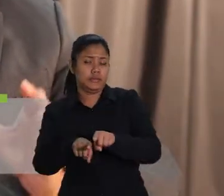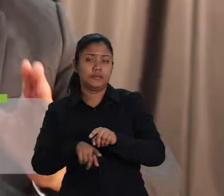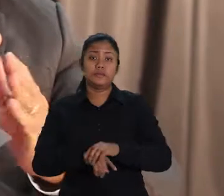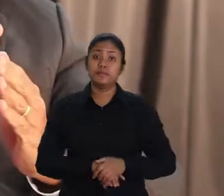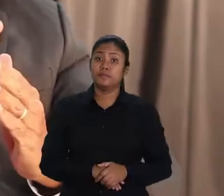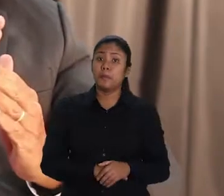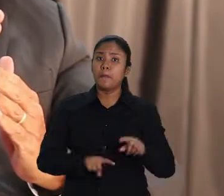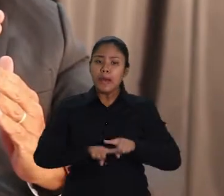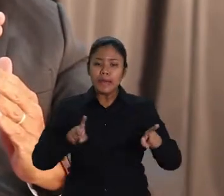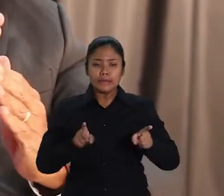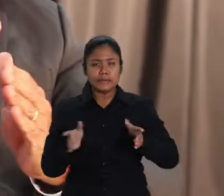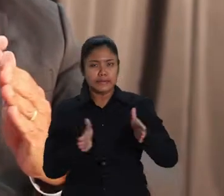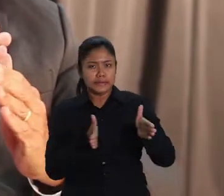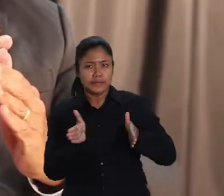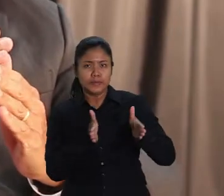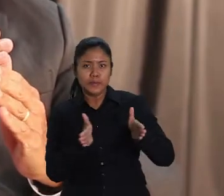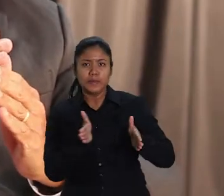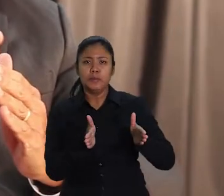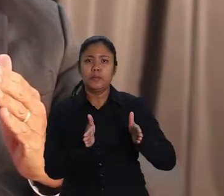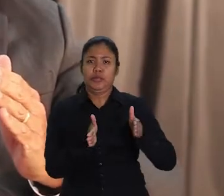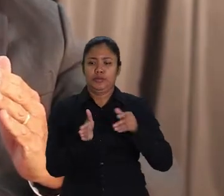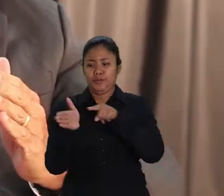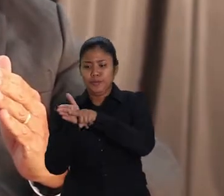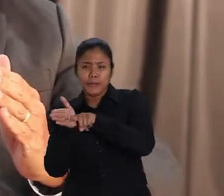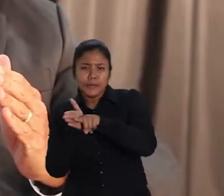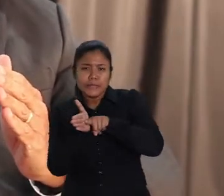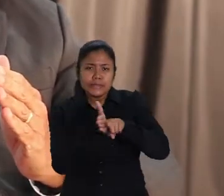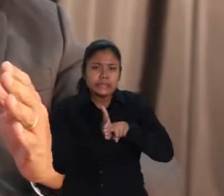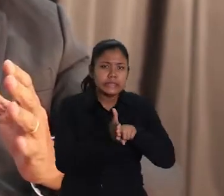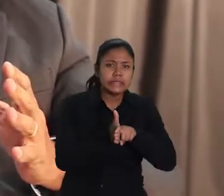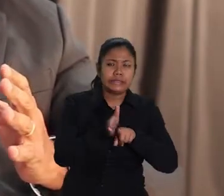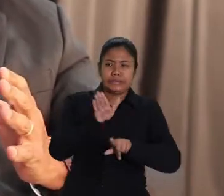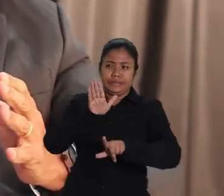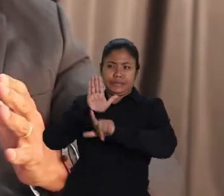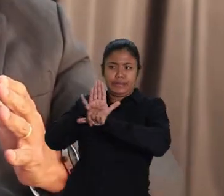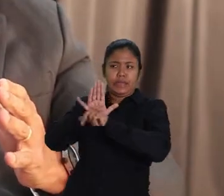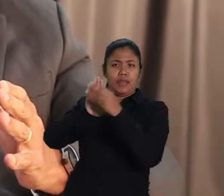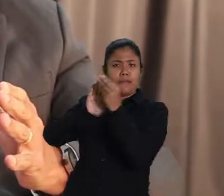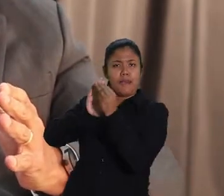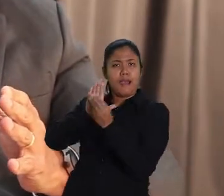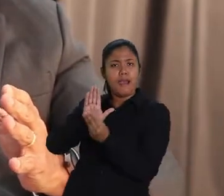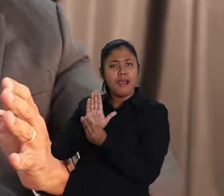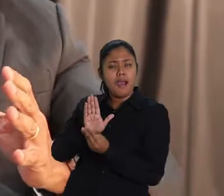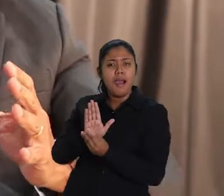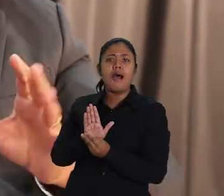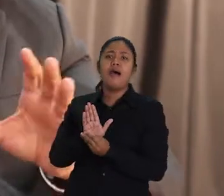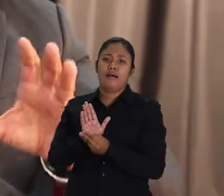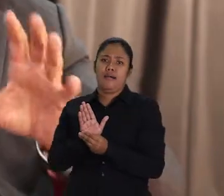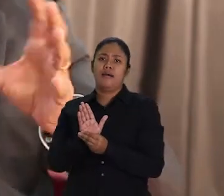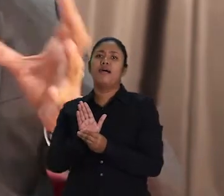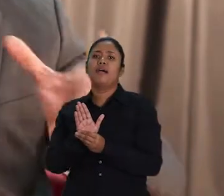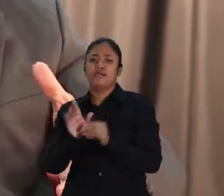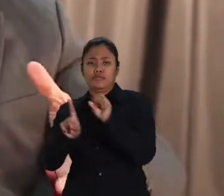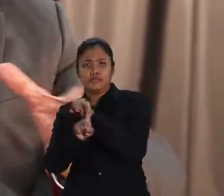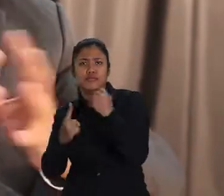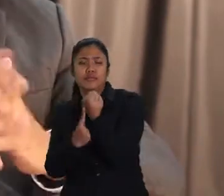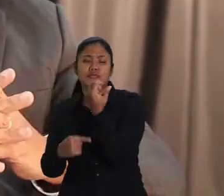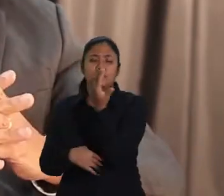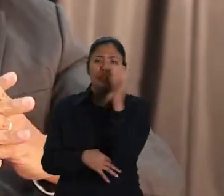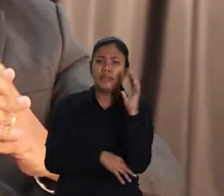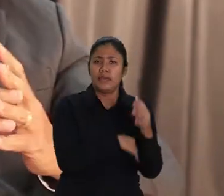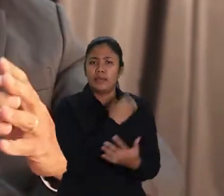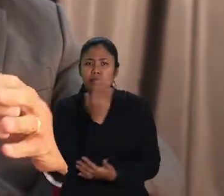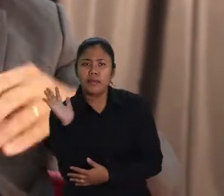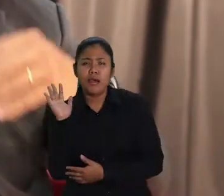mas essa fase de reconhecimento das áreas a da legislação fundiária do diagnóstico socioambiental